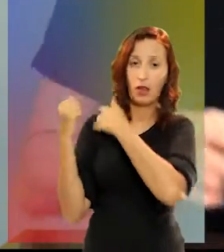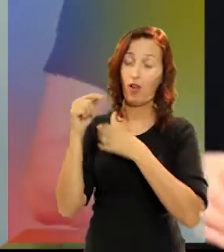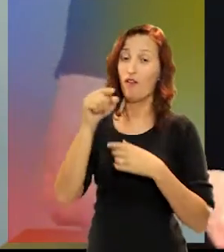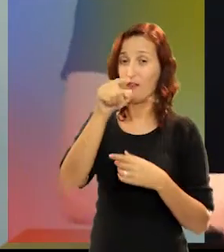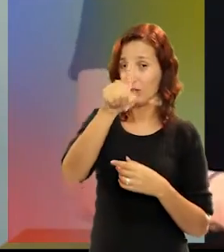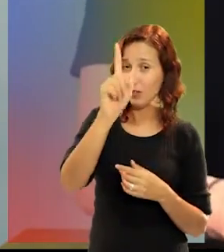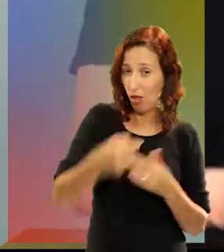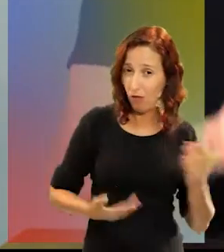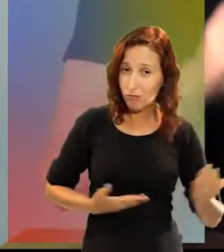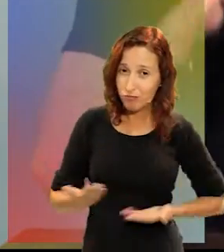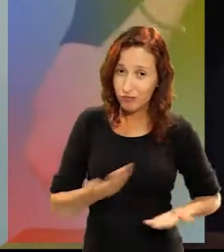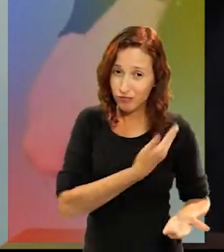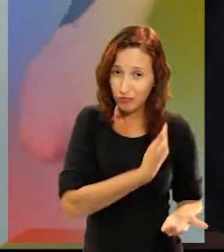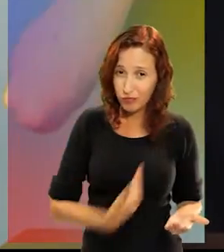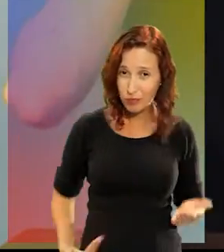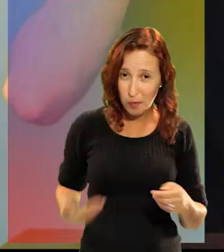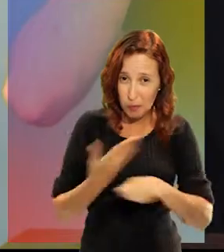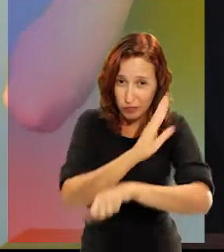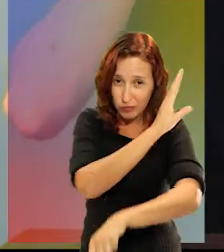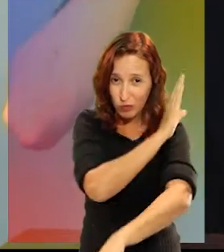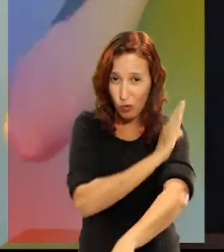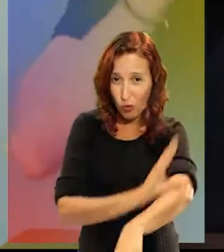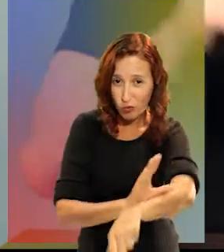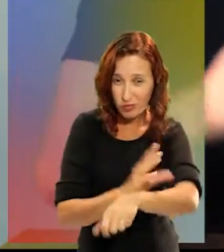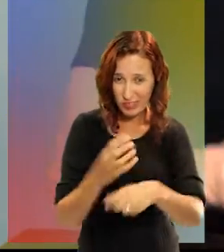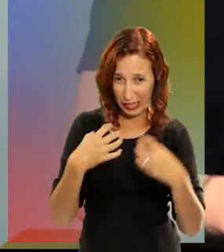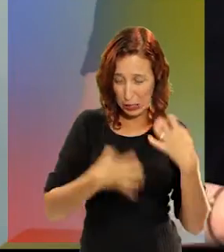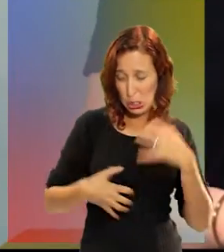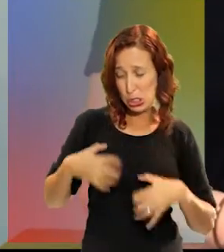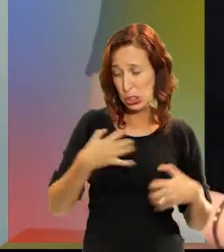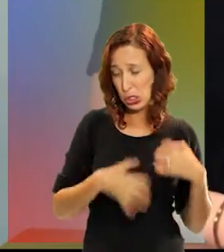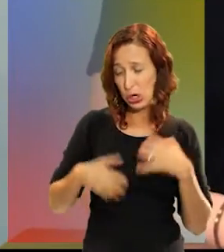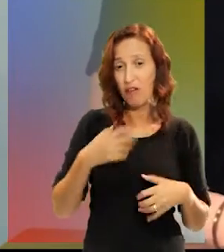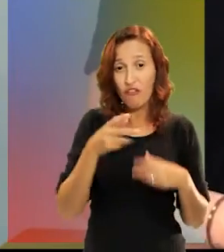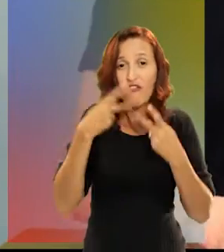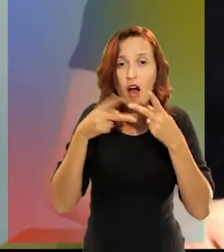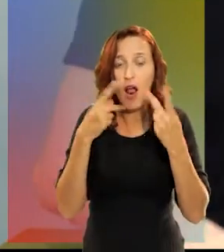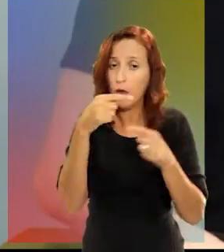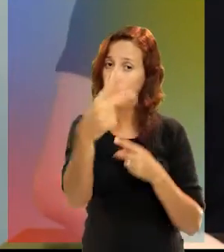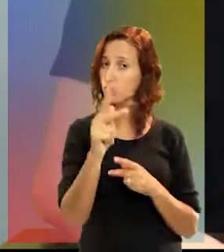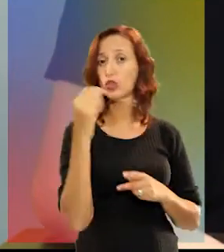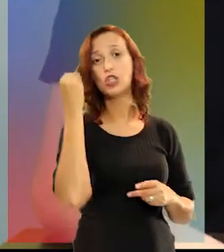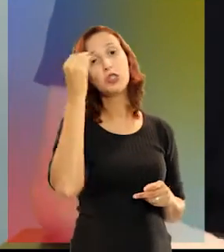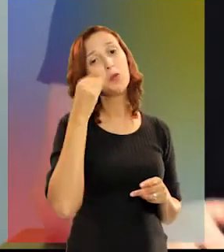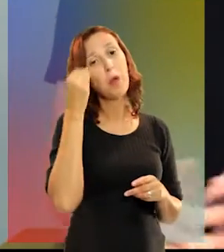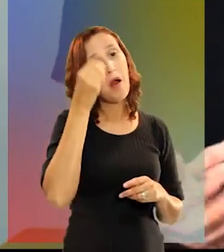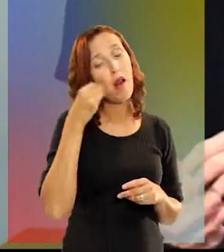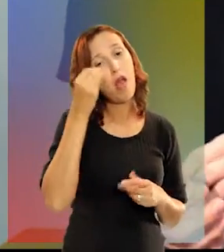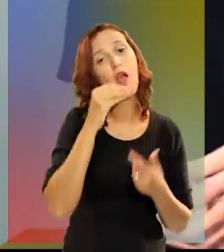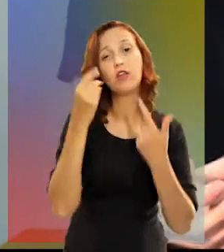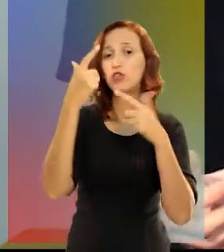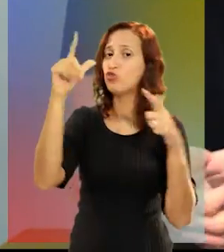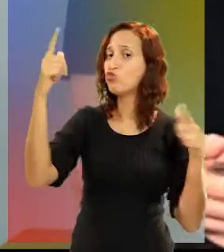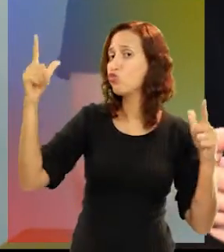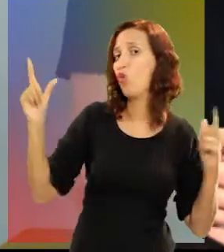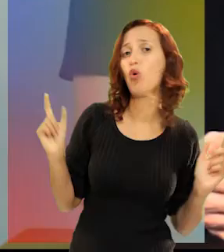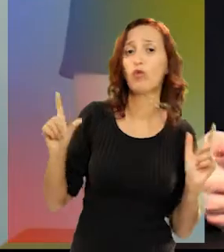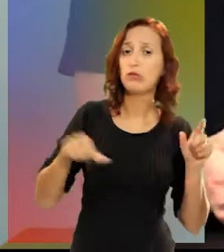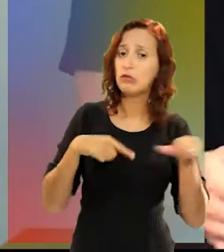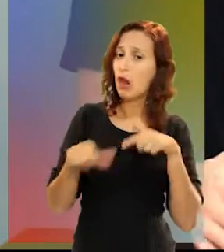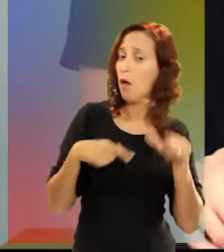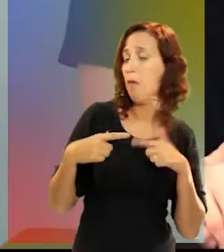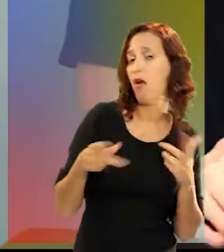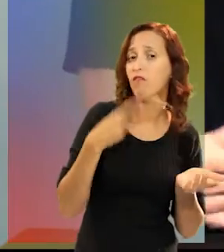servidor público e tá se sentindo ofendido, fale como foi a sua experiência sendo público em outros serviços